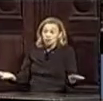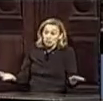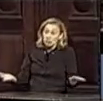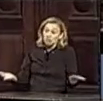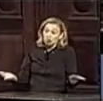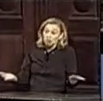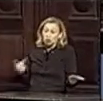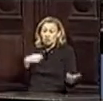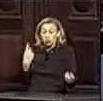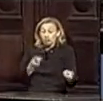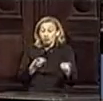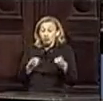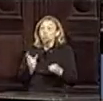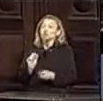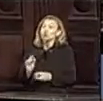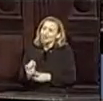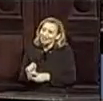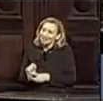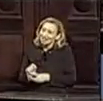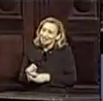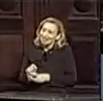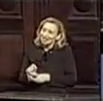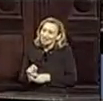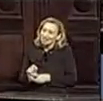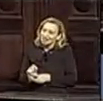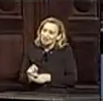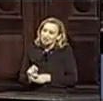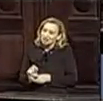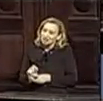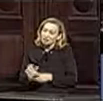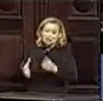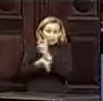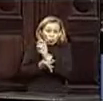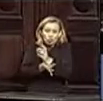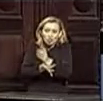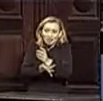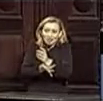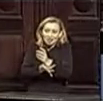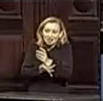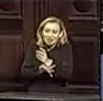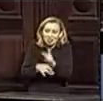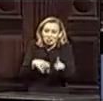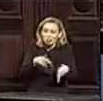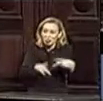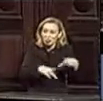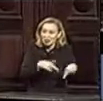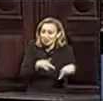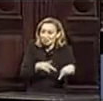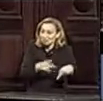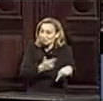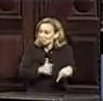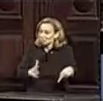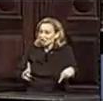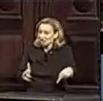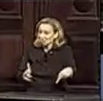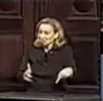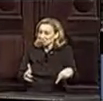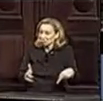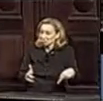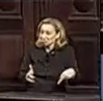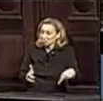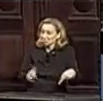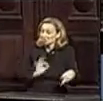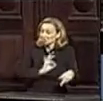gente percebe o quê? Que além da insegurança da população, os policiais militares, que